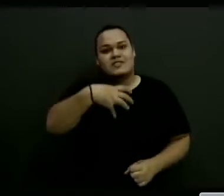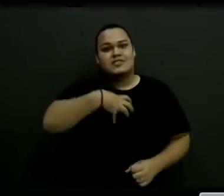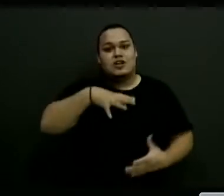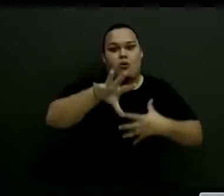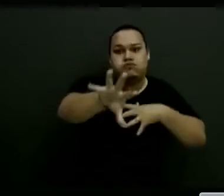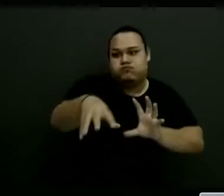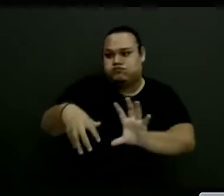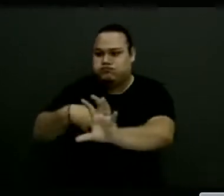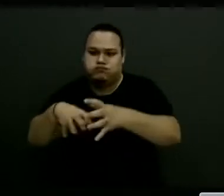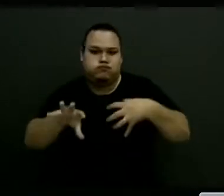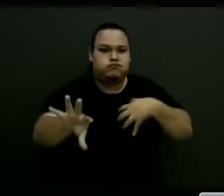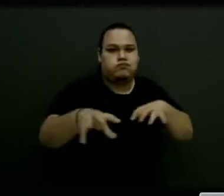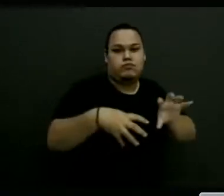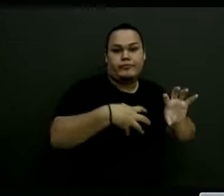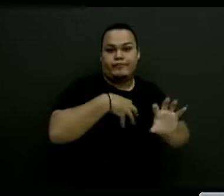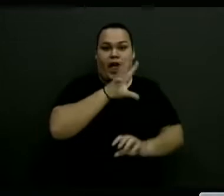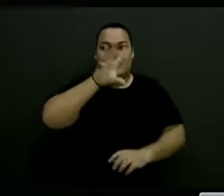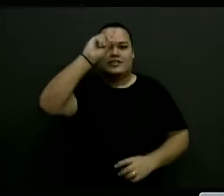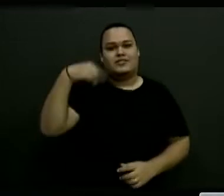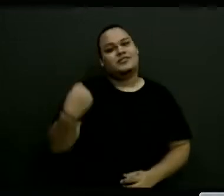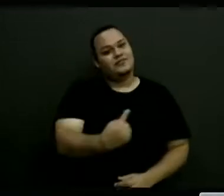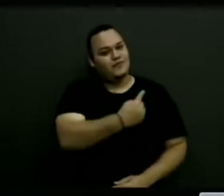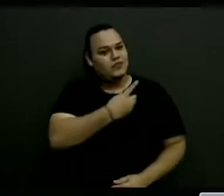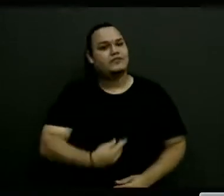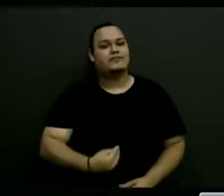manifestação poderosa de Deus na nossa vida?